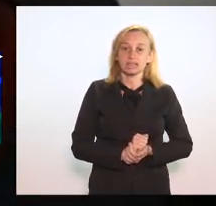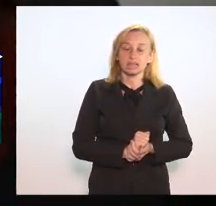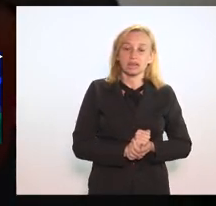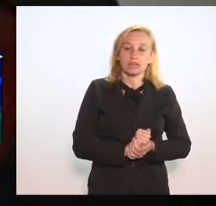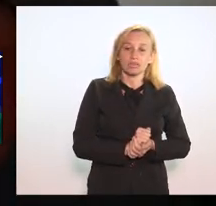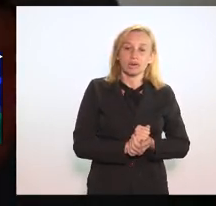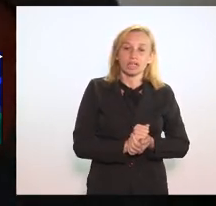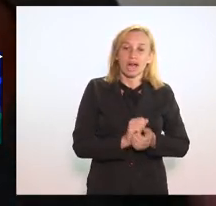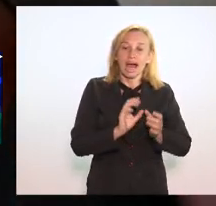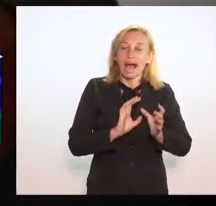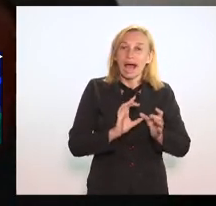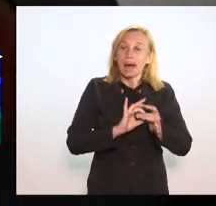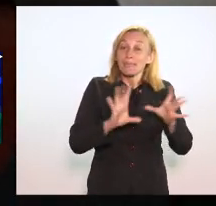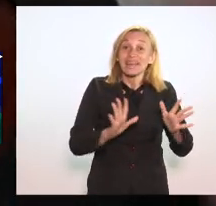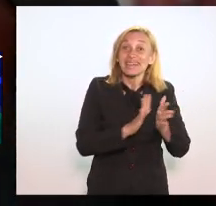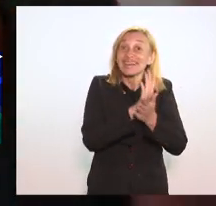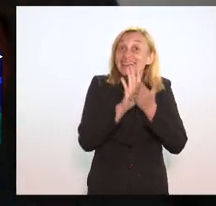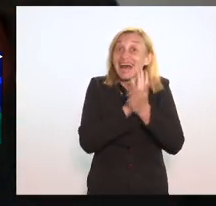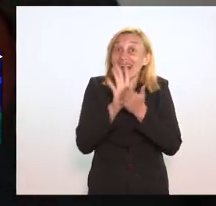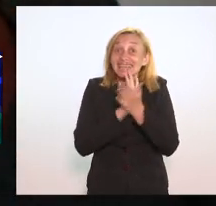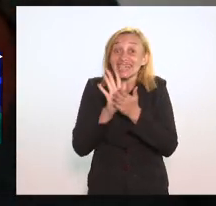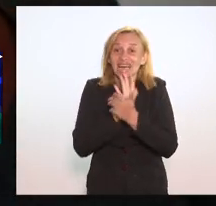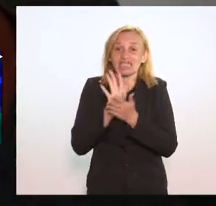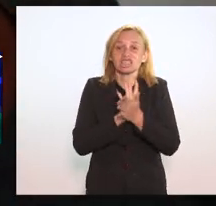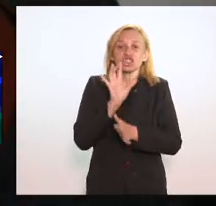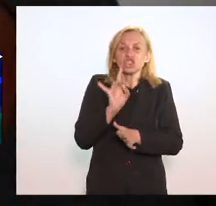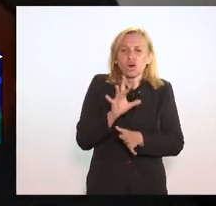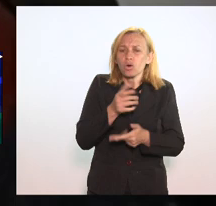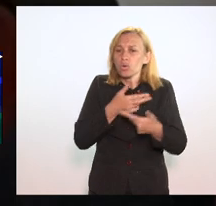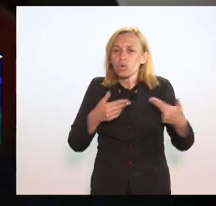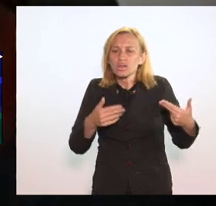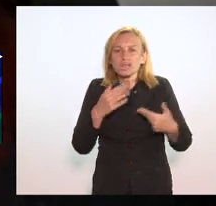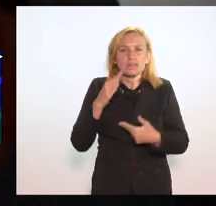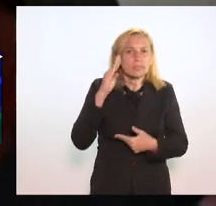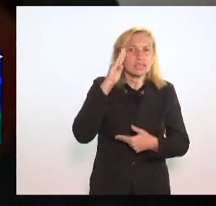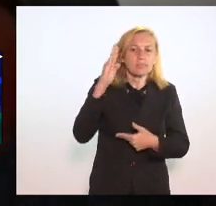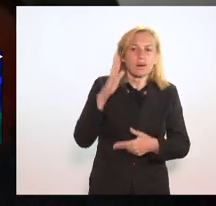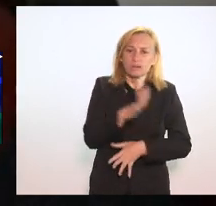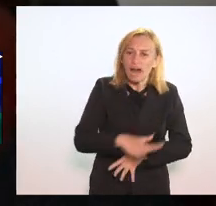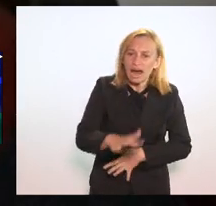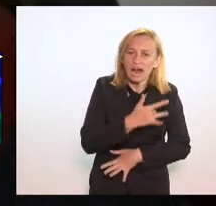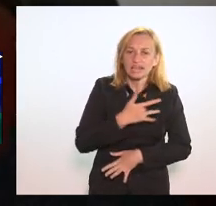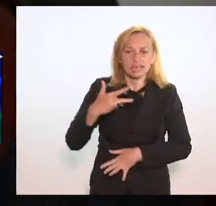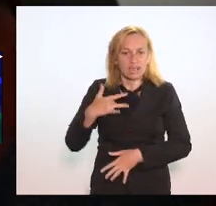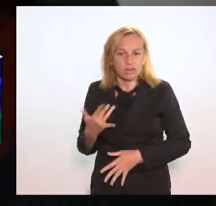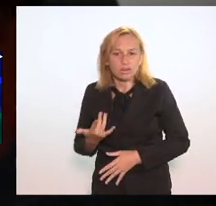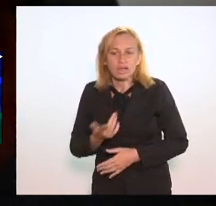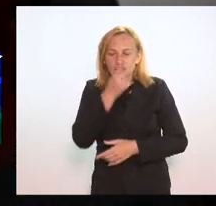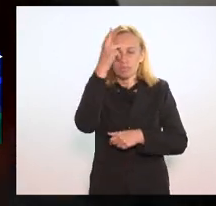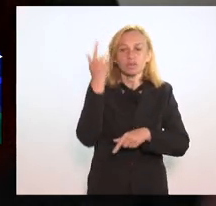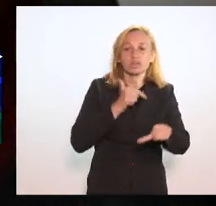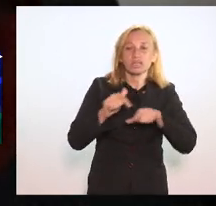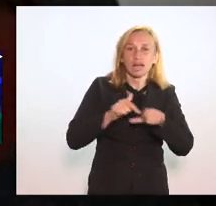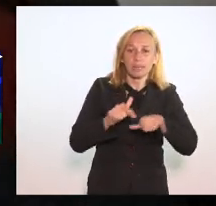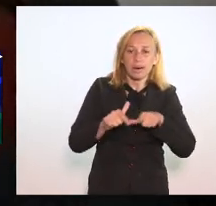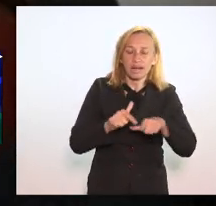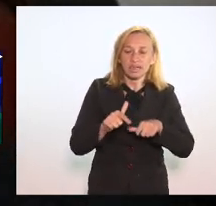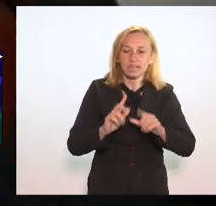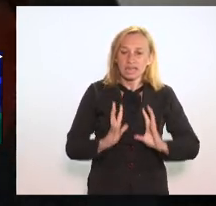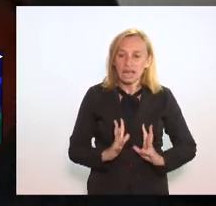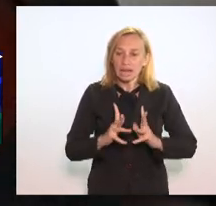pode funcionar não pode funcionar só serviços essenciais que é área da saúde que é o pessoal trabalha na na